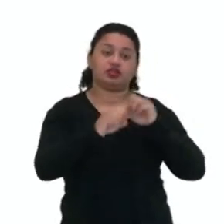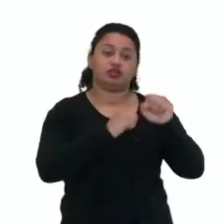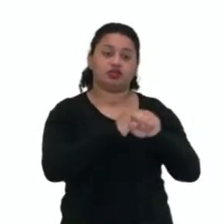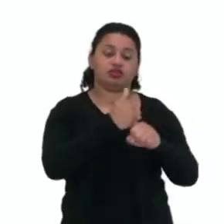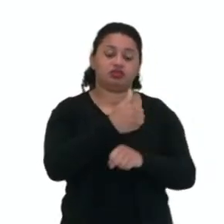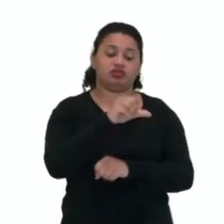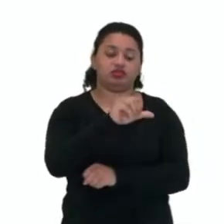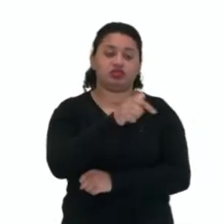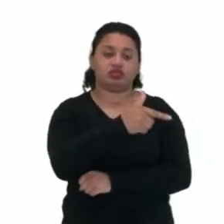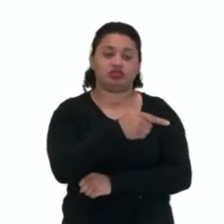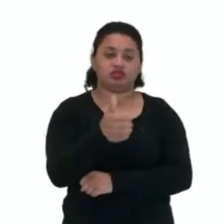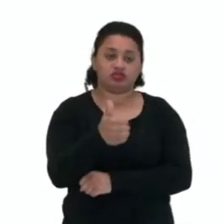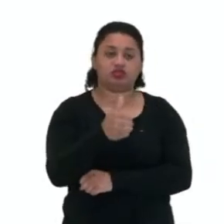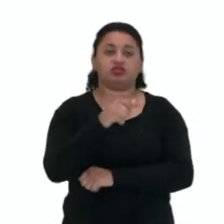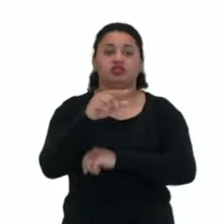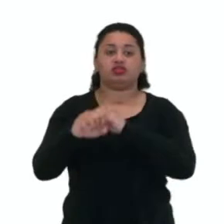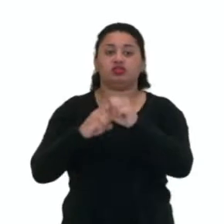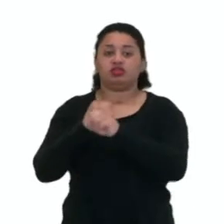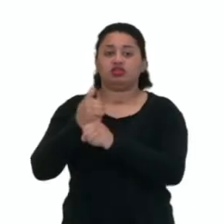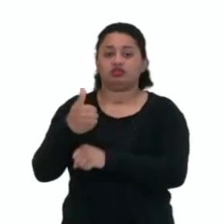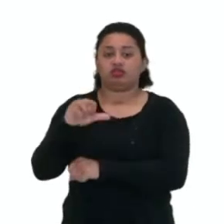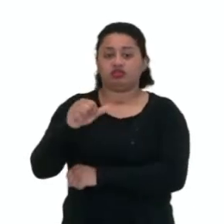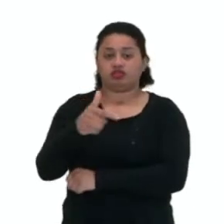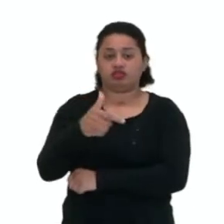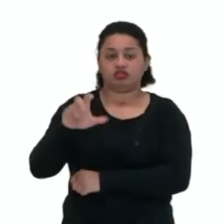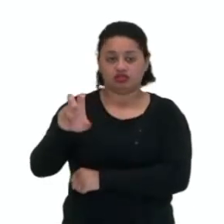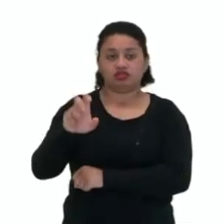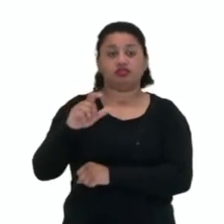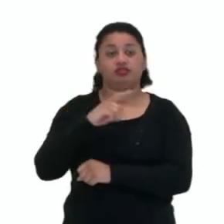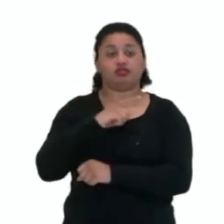e 25, Reza Khan, poder